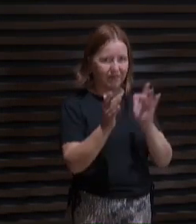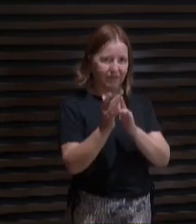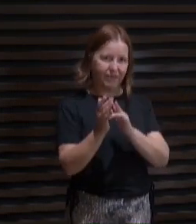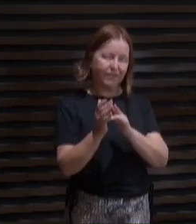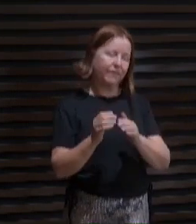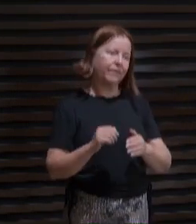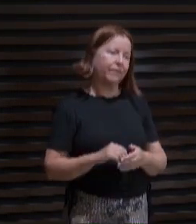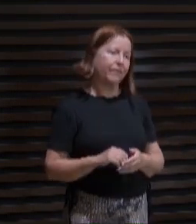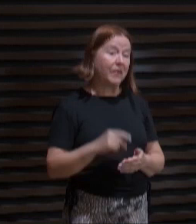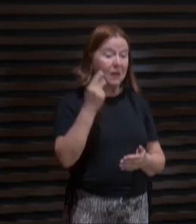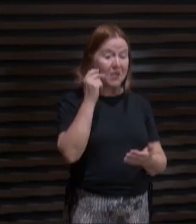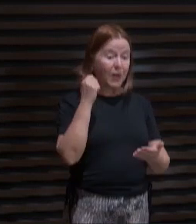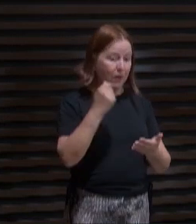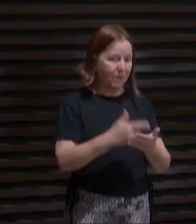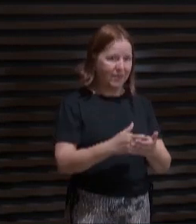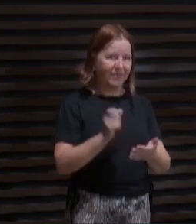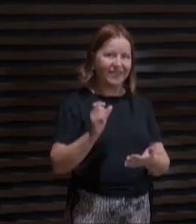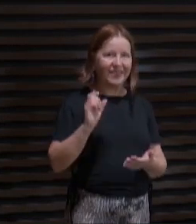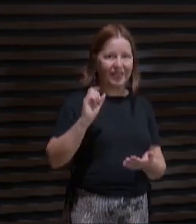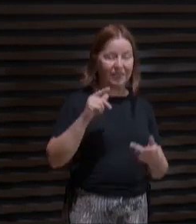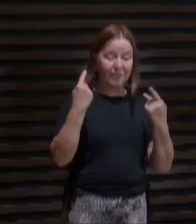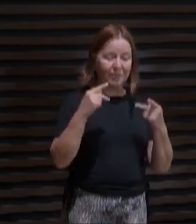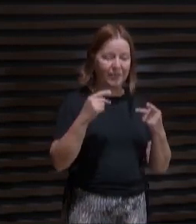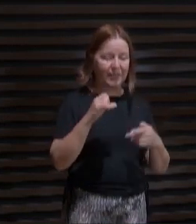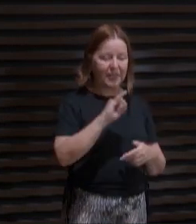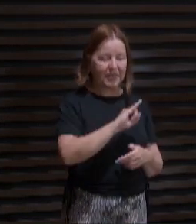Para que se cumprira a palavra da profecia,